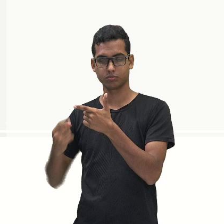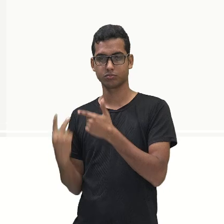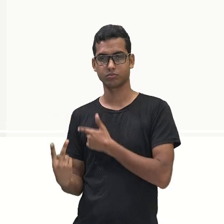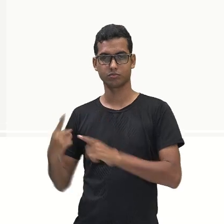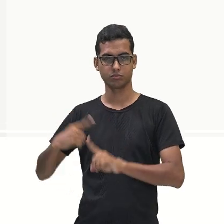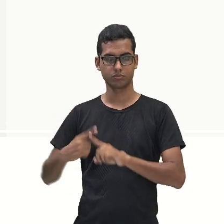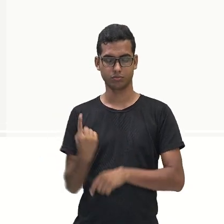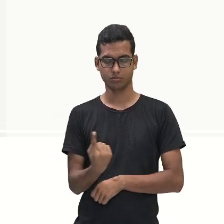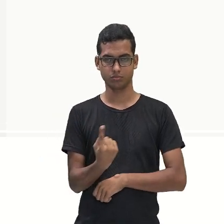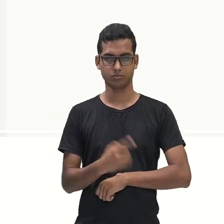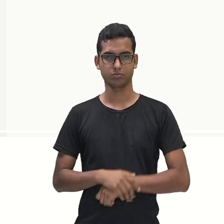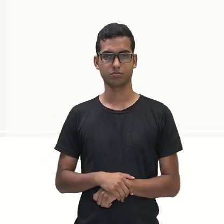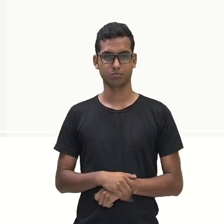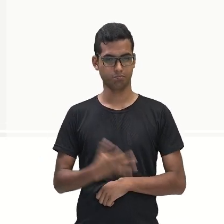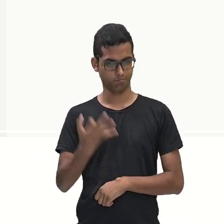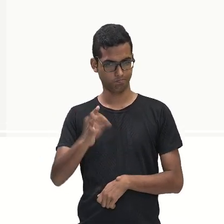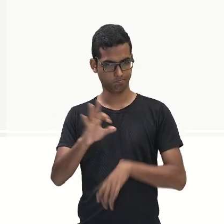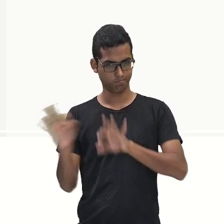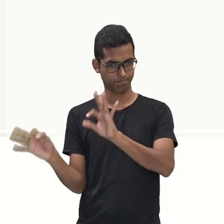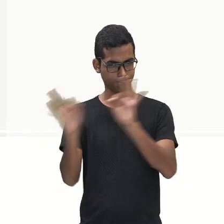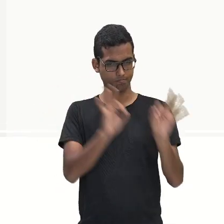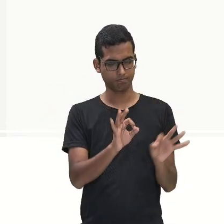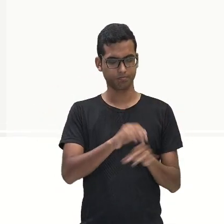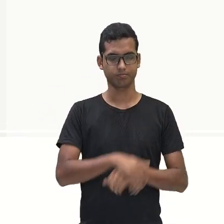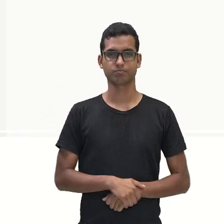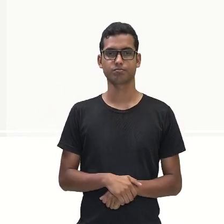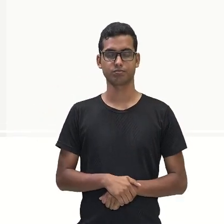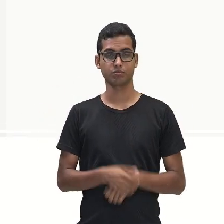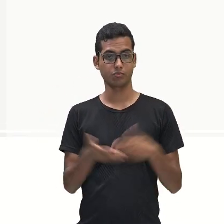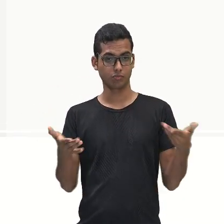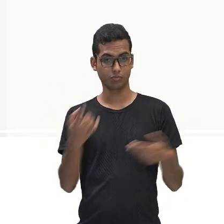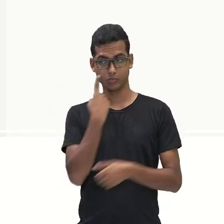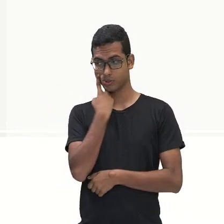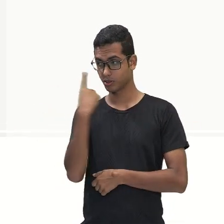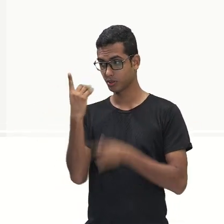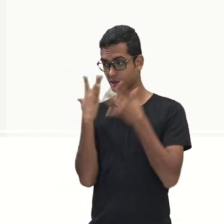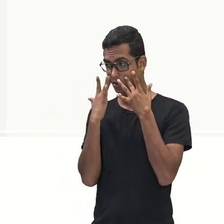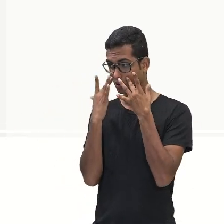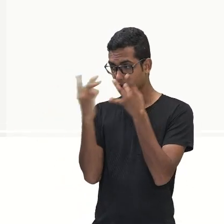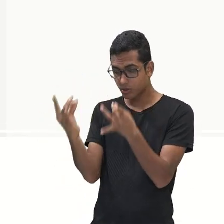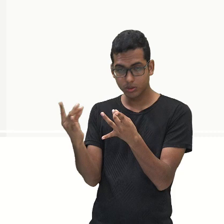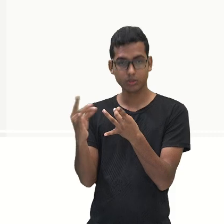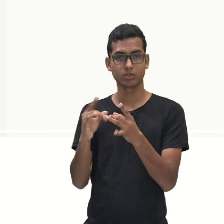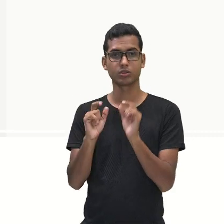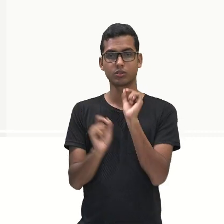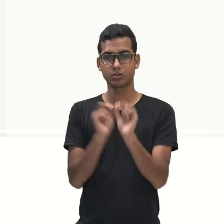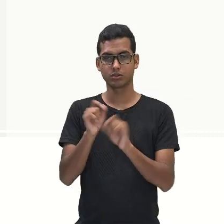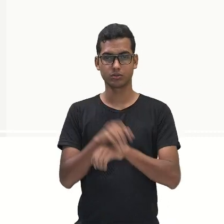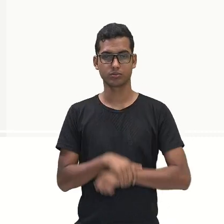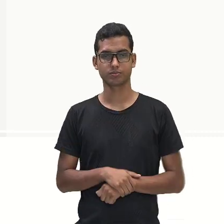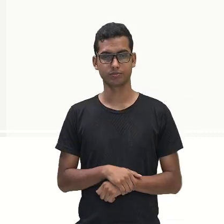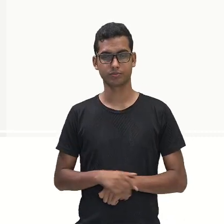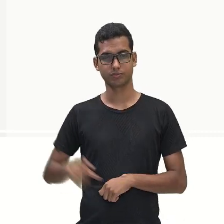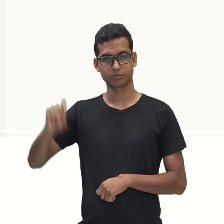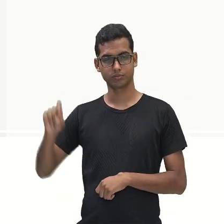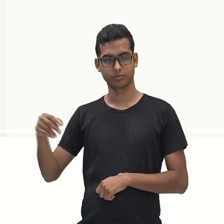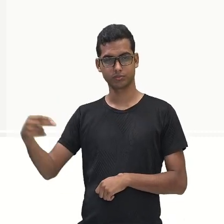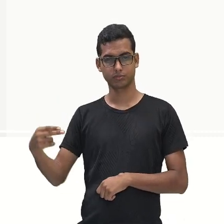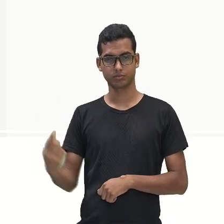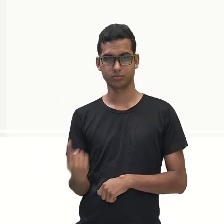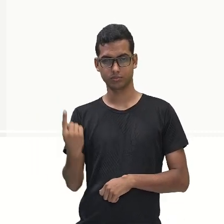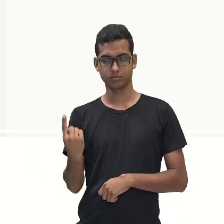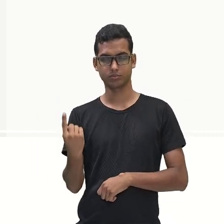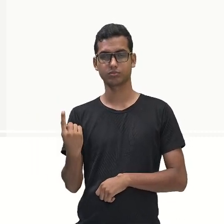Ok? Conseguiu acompanhar até aí? Então, olha só, o nosso x vai ser igual a 1, mais